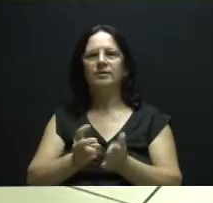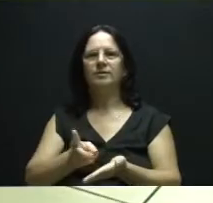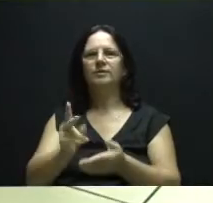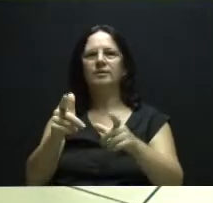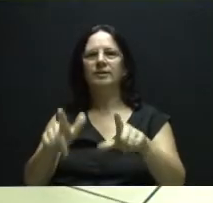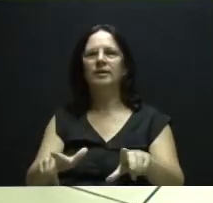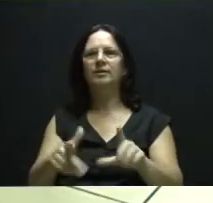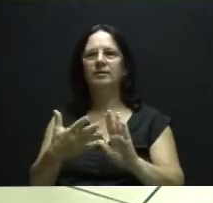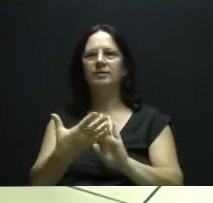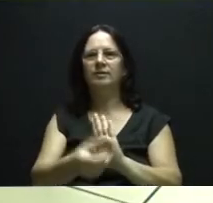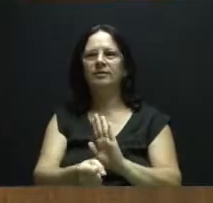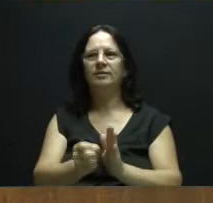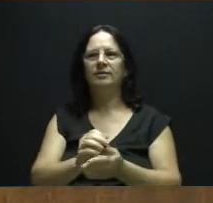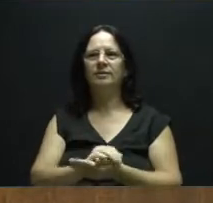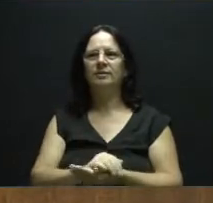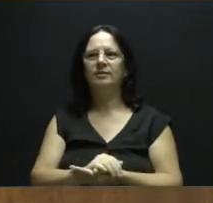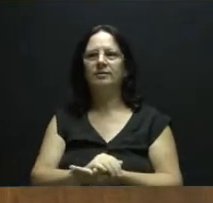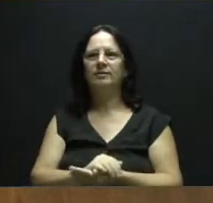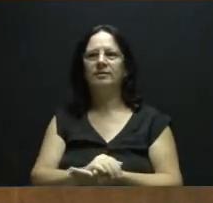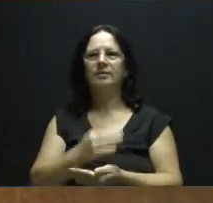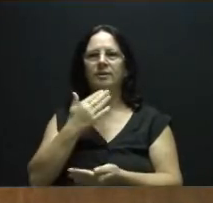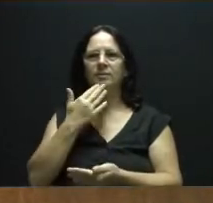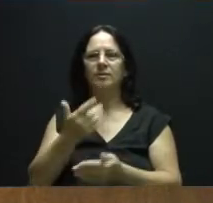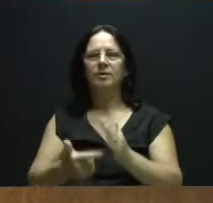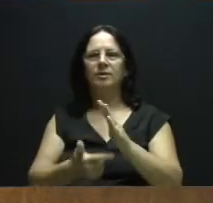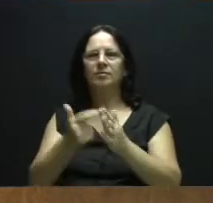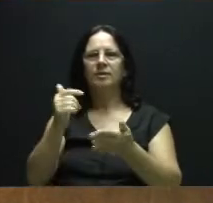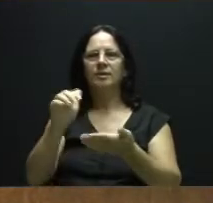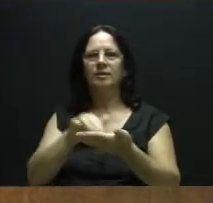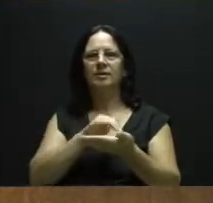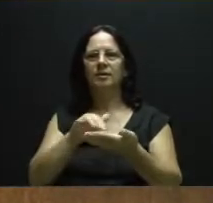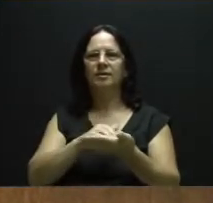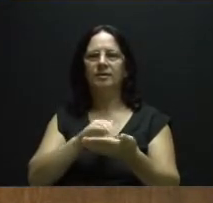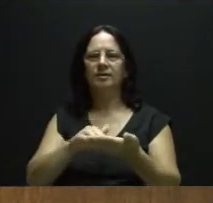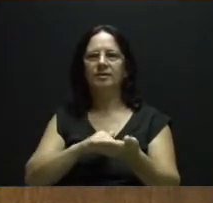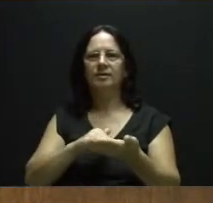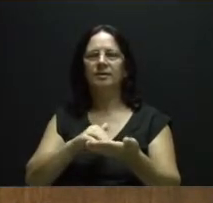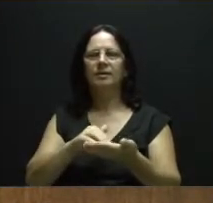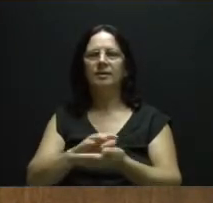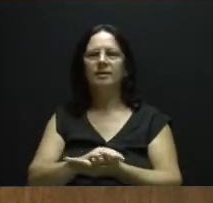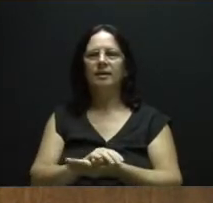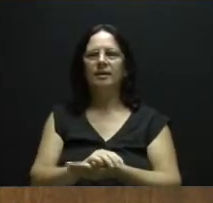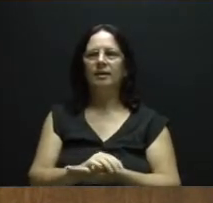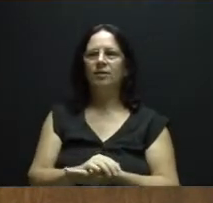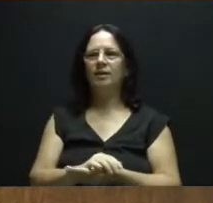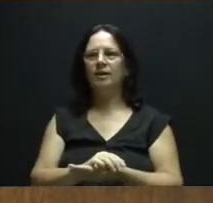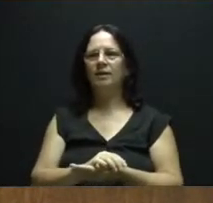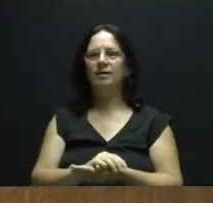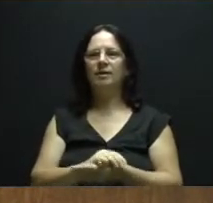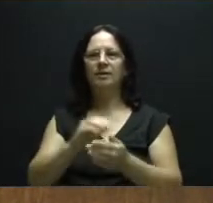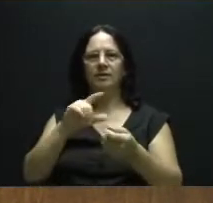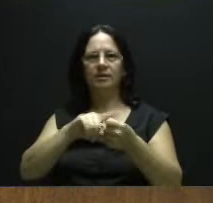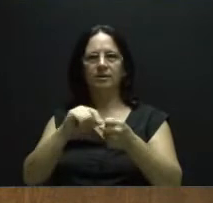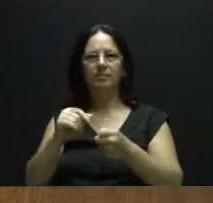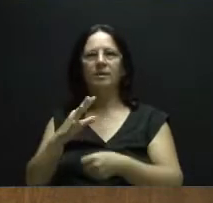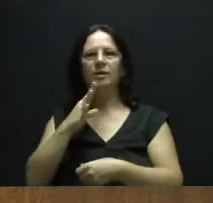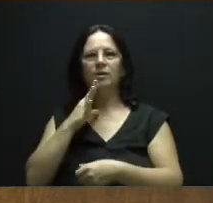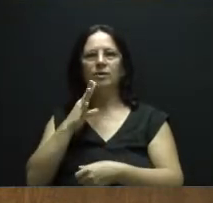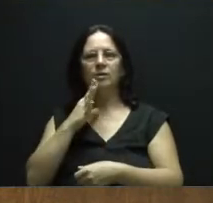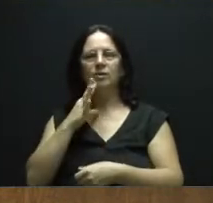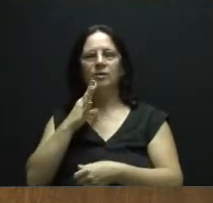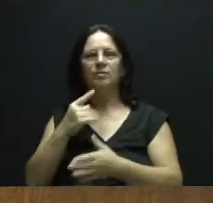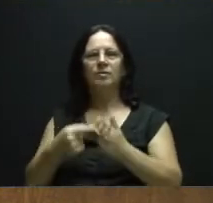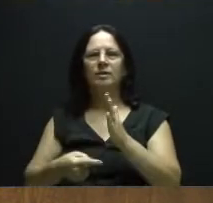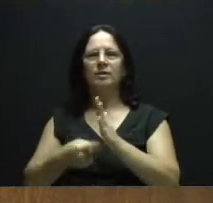encontram aprovado solicita ao senhor primeiro secretário que proceda à leitura do projeto de lei artigo por artigo para